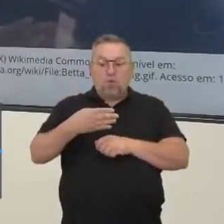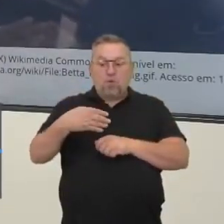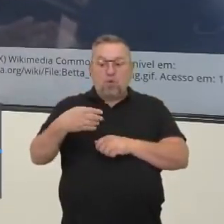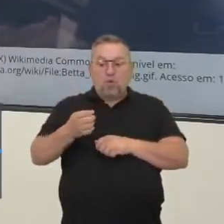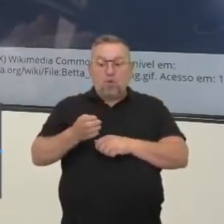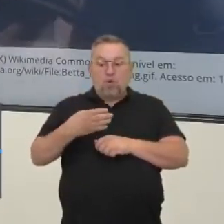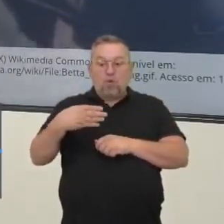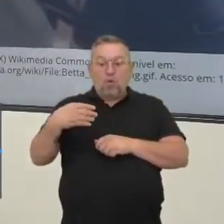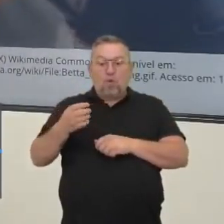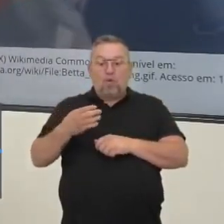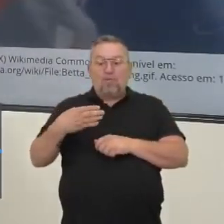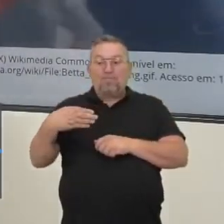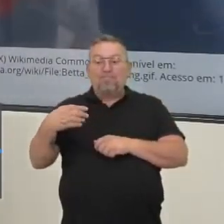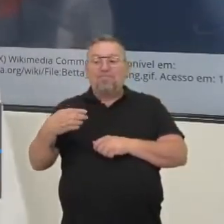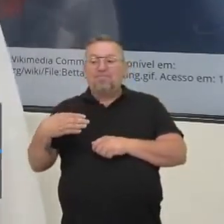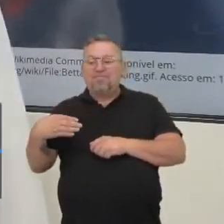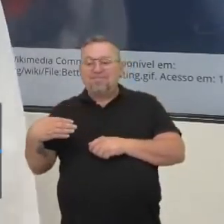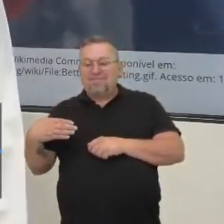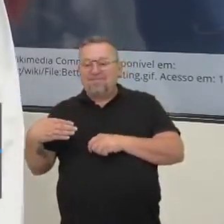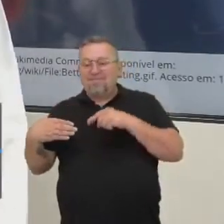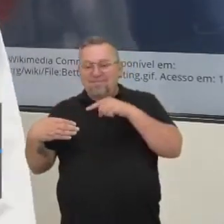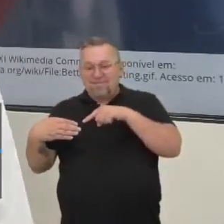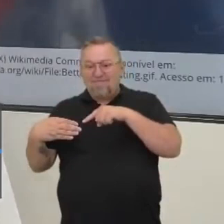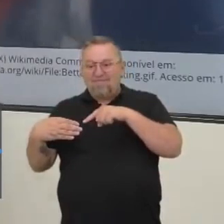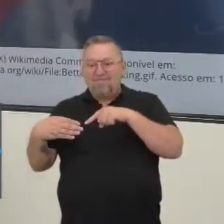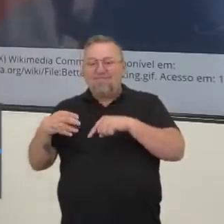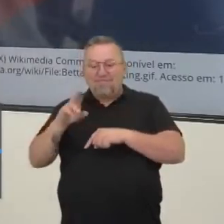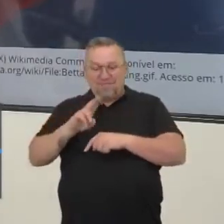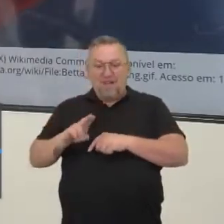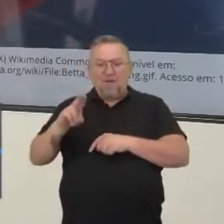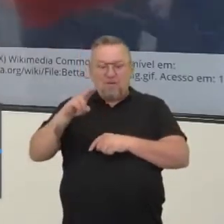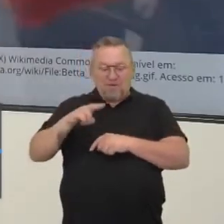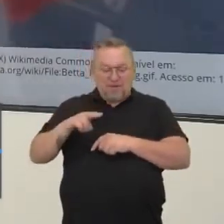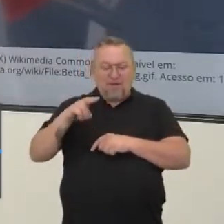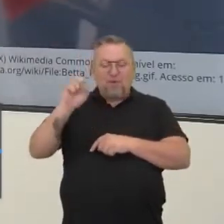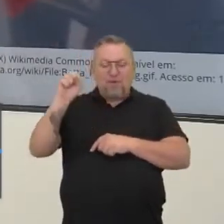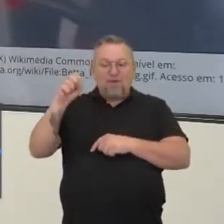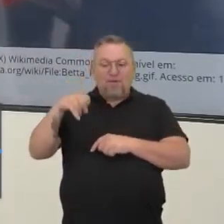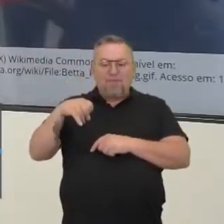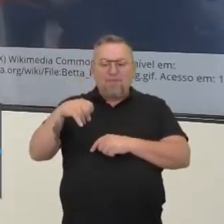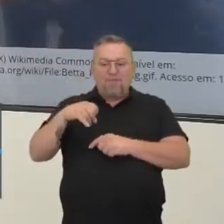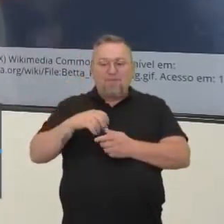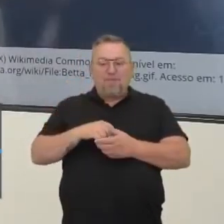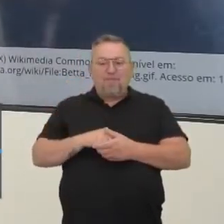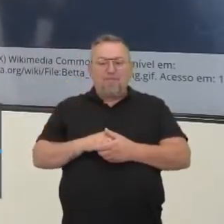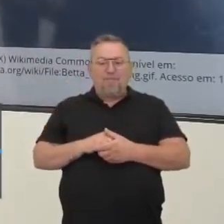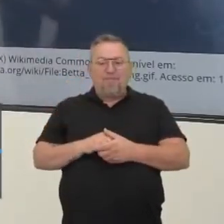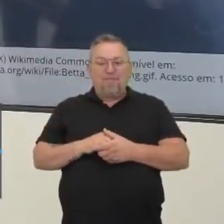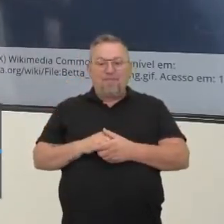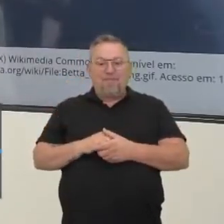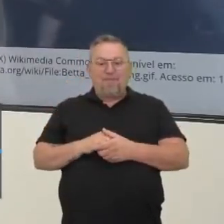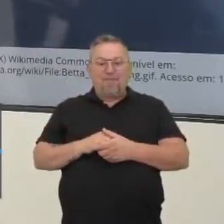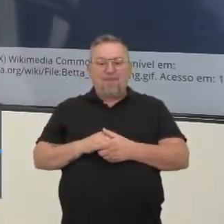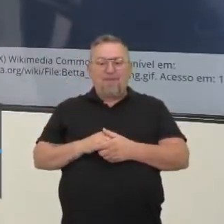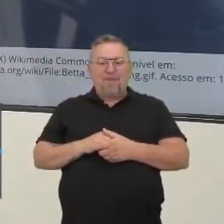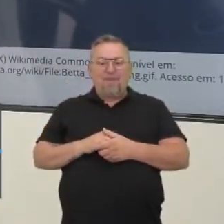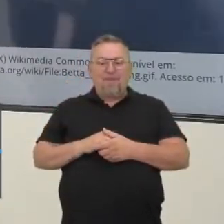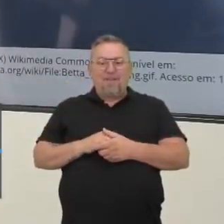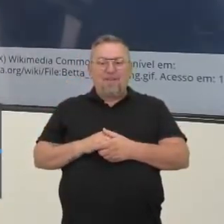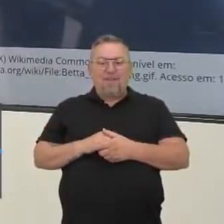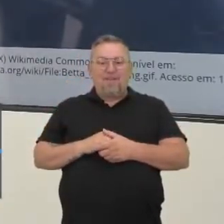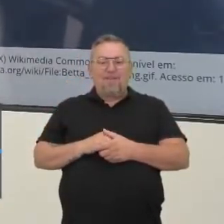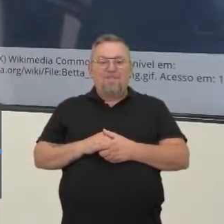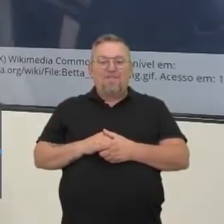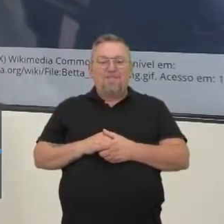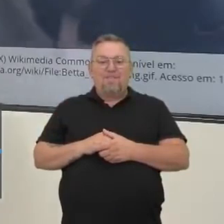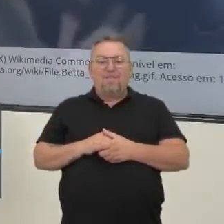lado, estende do outro. Então, sim, está usando a musculatura, tá bom? Que está aí espalhada pelo corpo. Muito